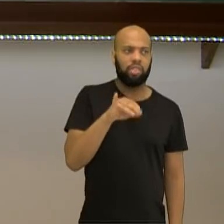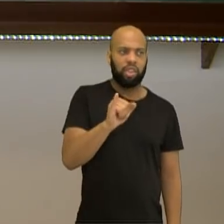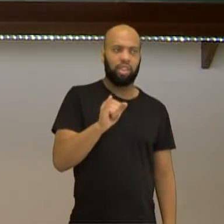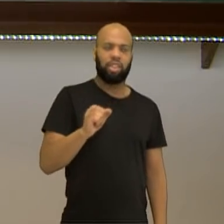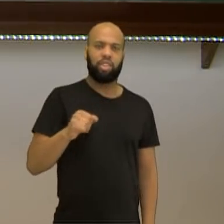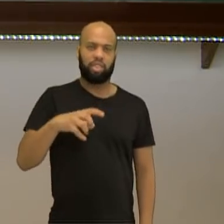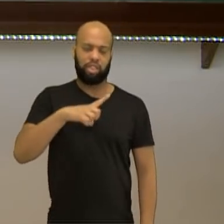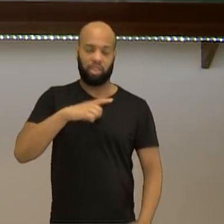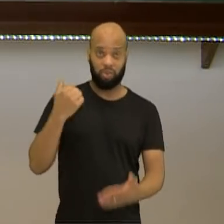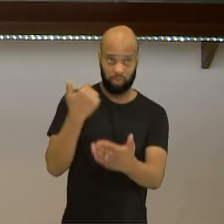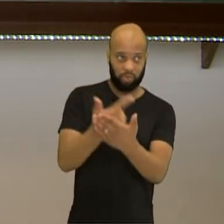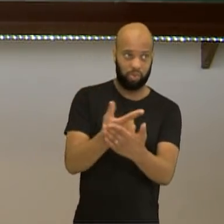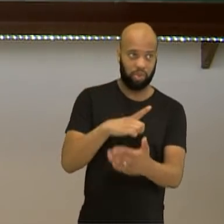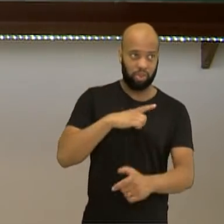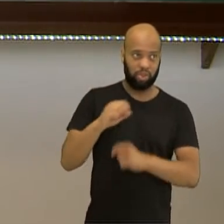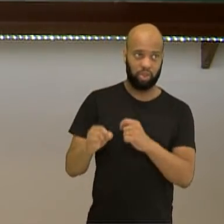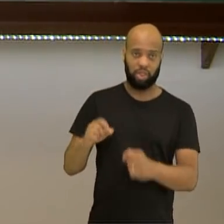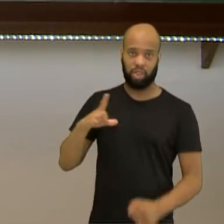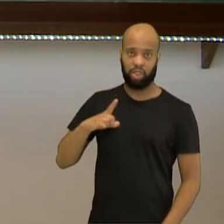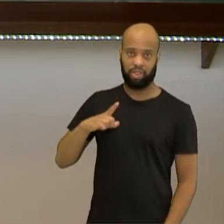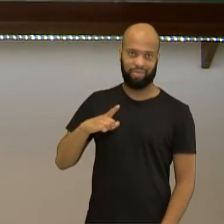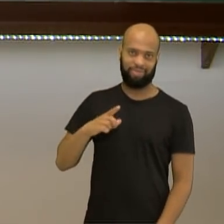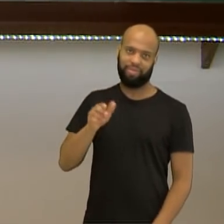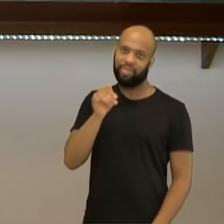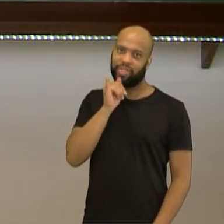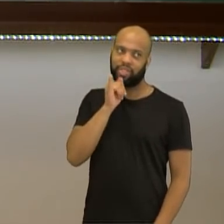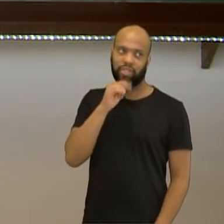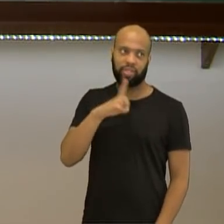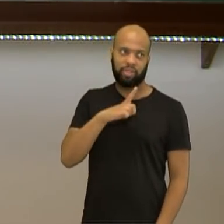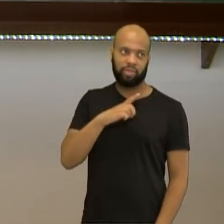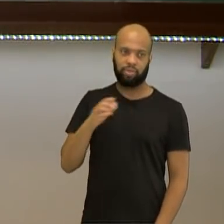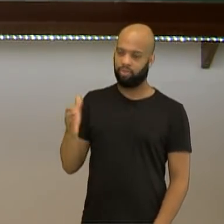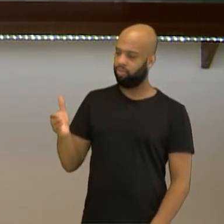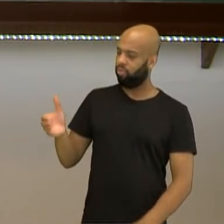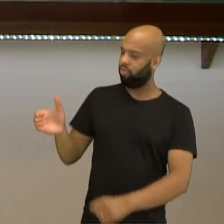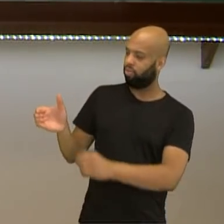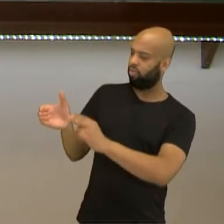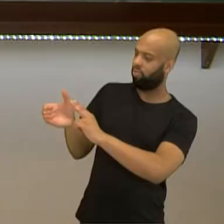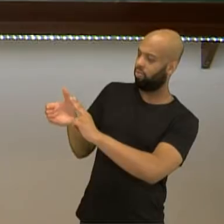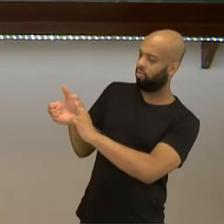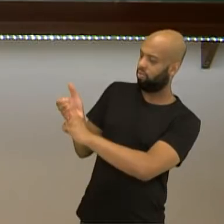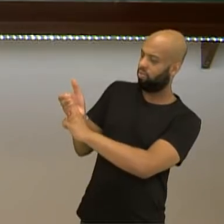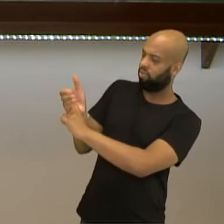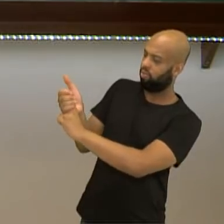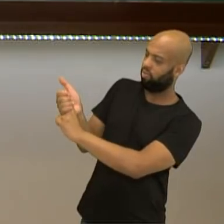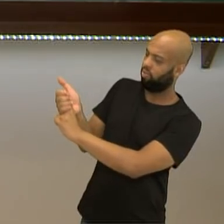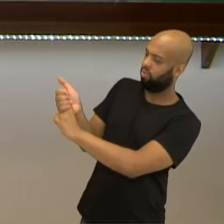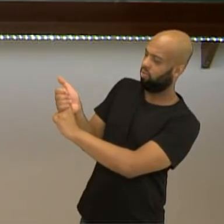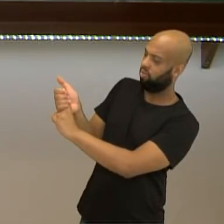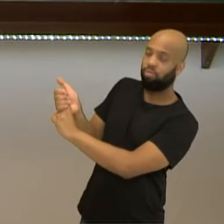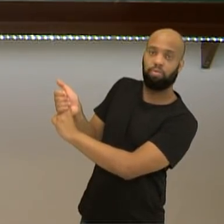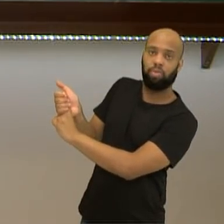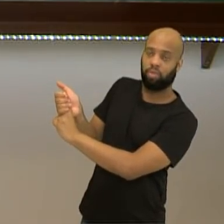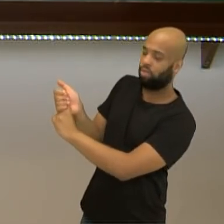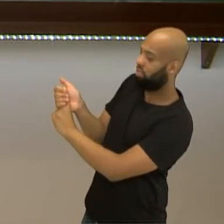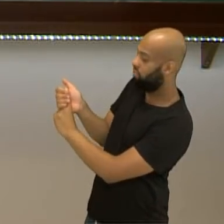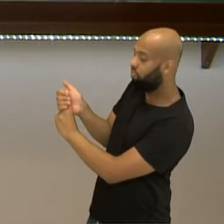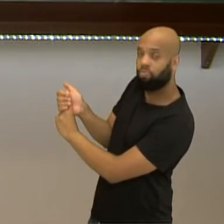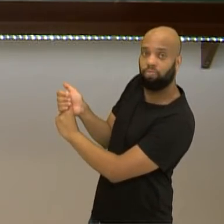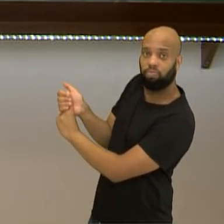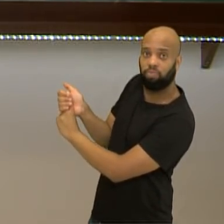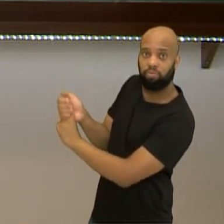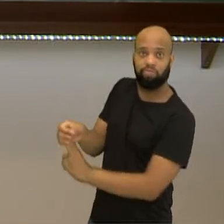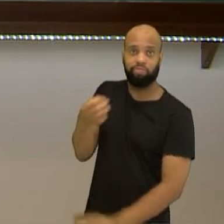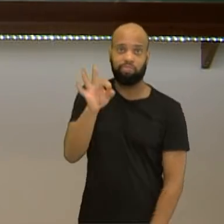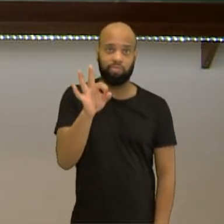segurar e a distância entre os teus dedos e ali o final da palma da mão for um dedo, então tá ótima. Se for